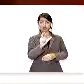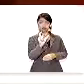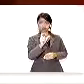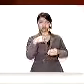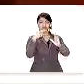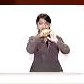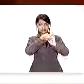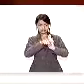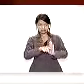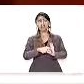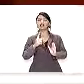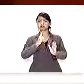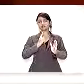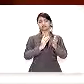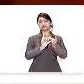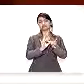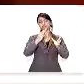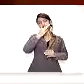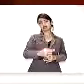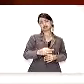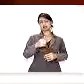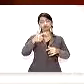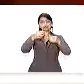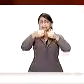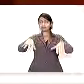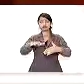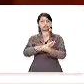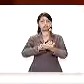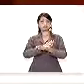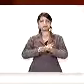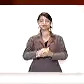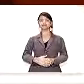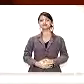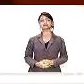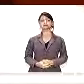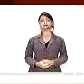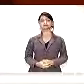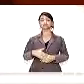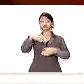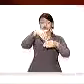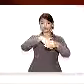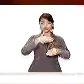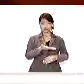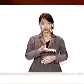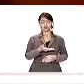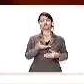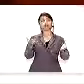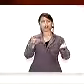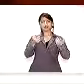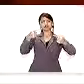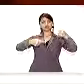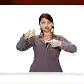exame sem prejuízo da advertência consignada no voto voto votos que estão em